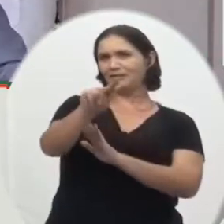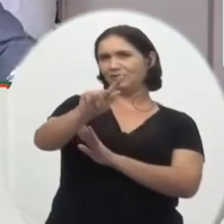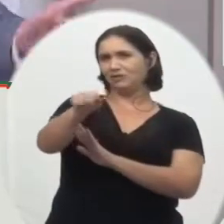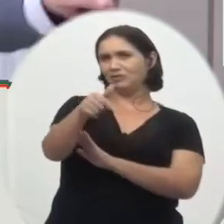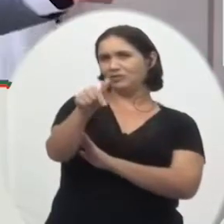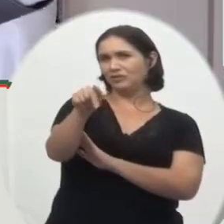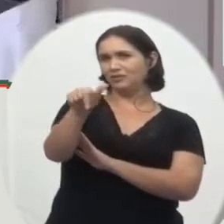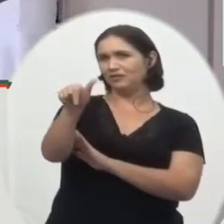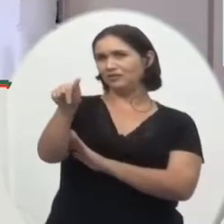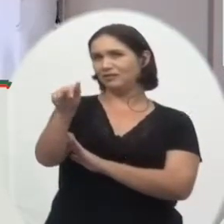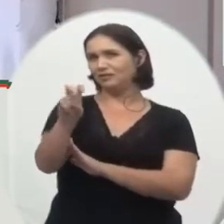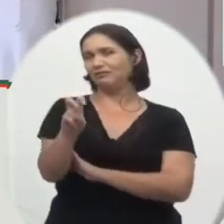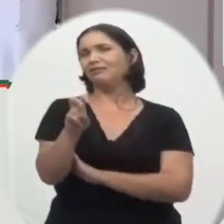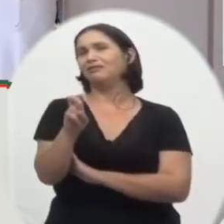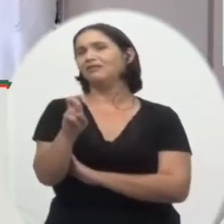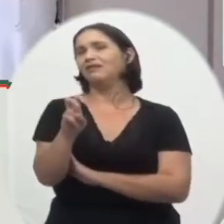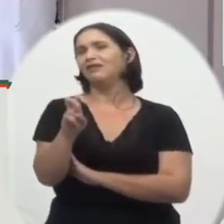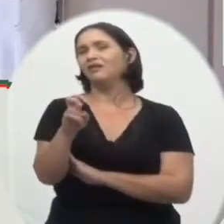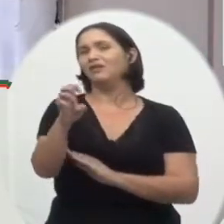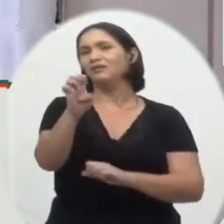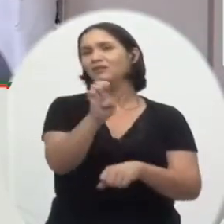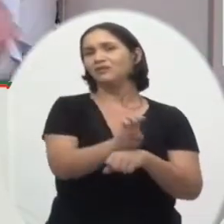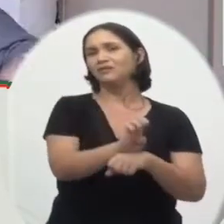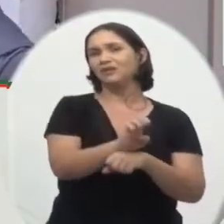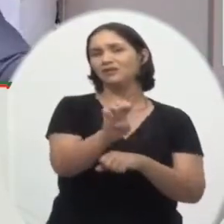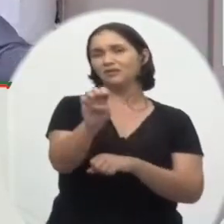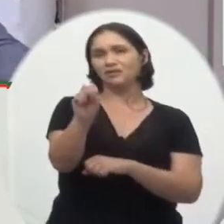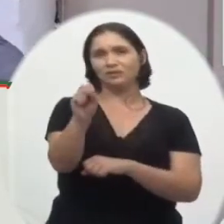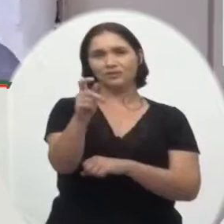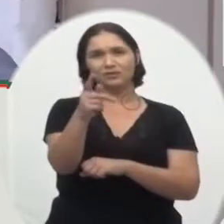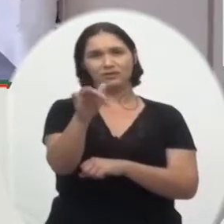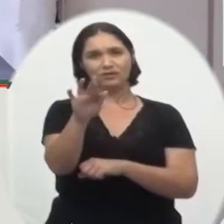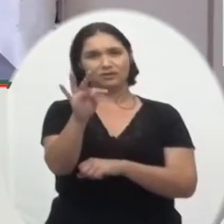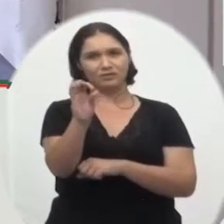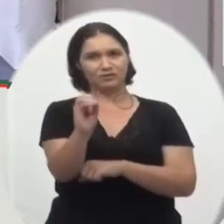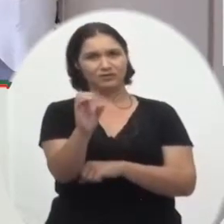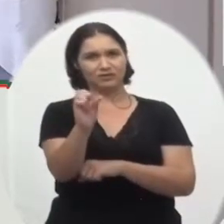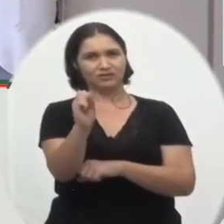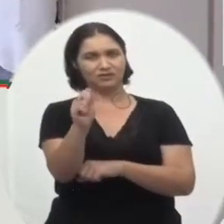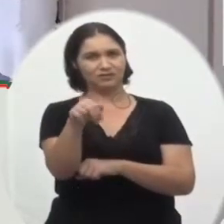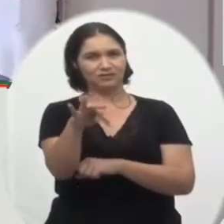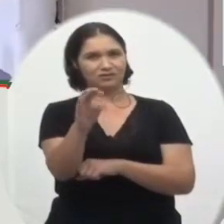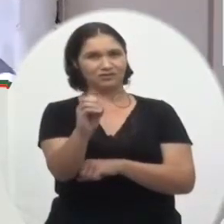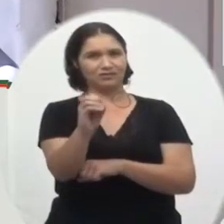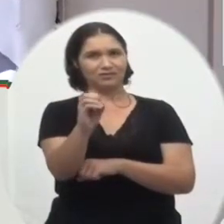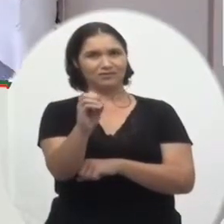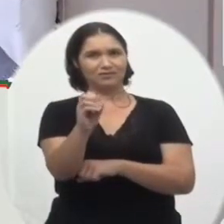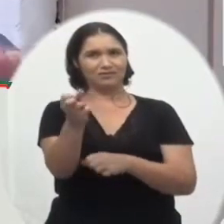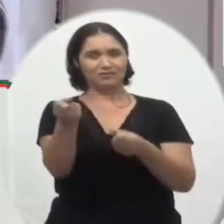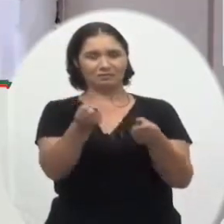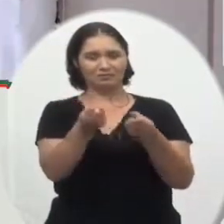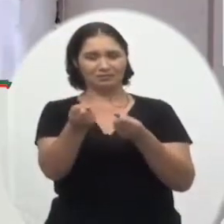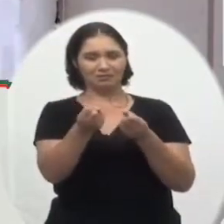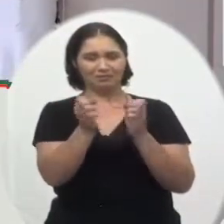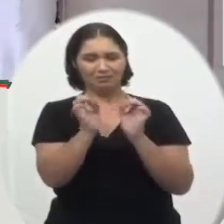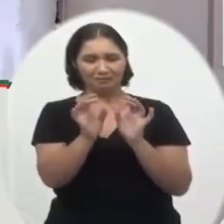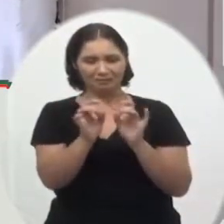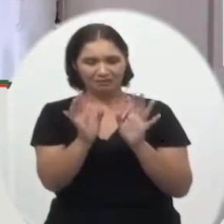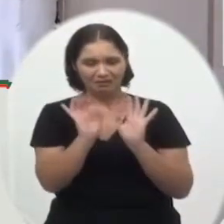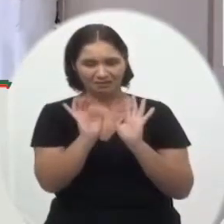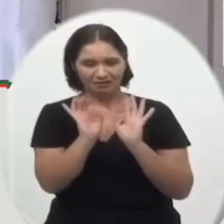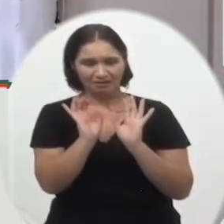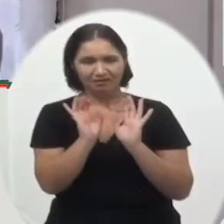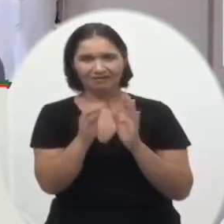7.755 do Espírito Santo, uma lei que fala sobre venda de veículos pelo Estado de carro sinistrado. O que que tem a